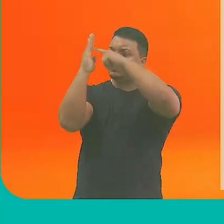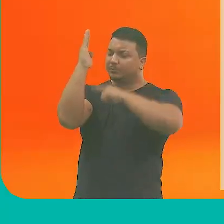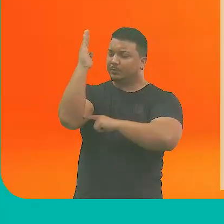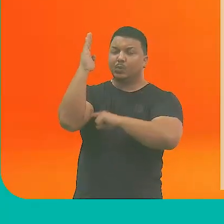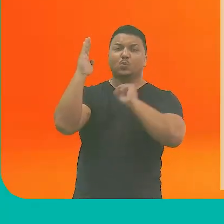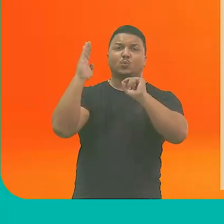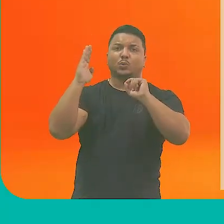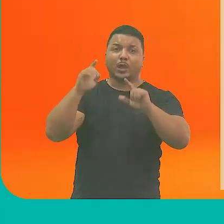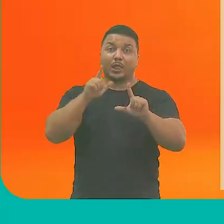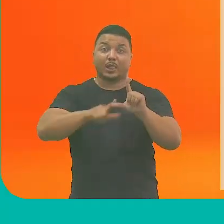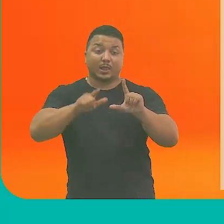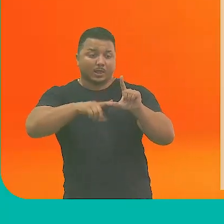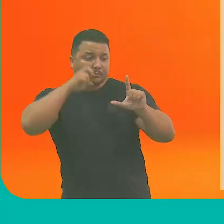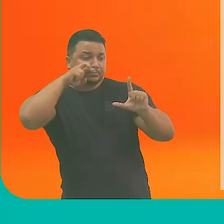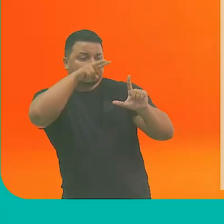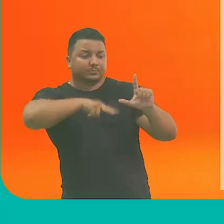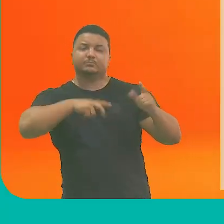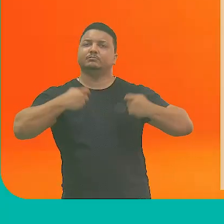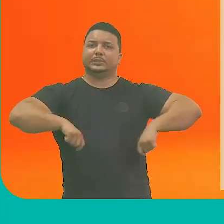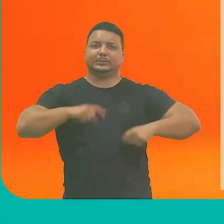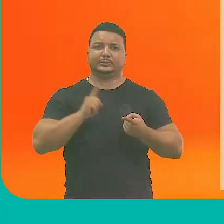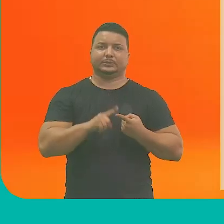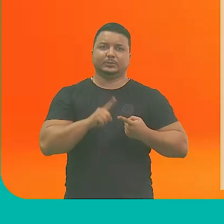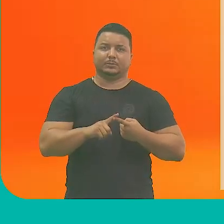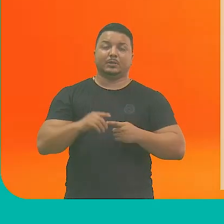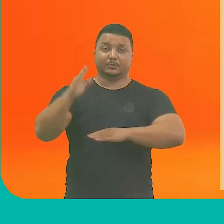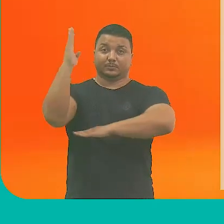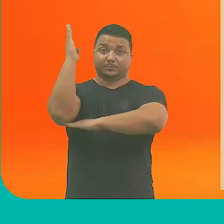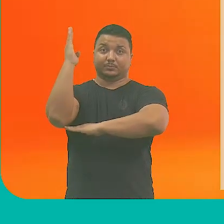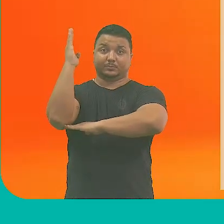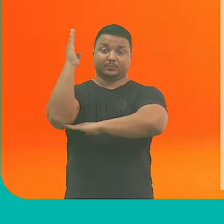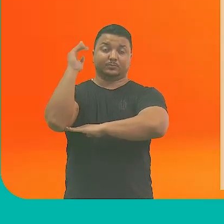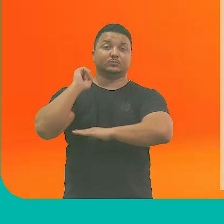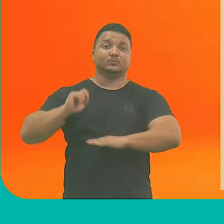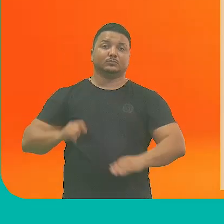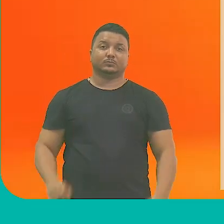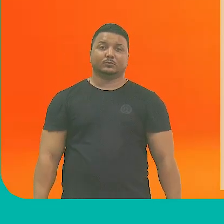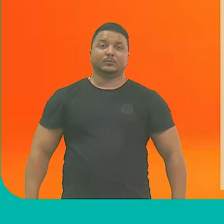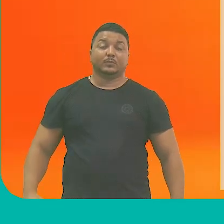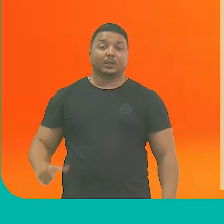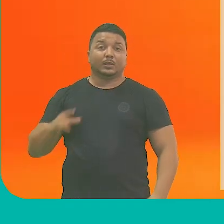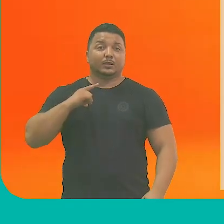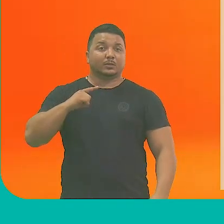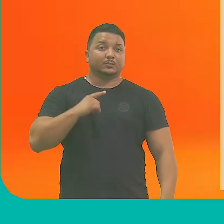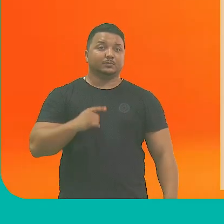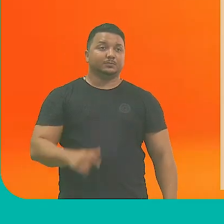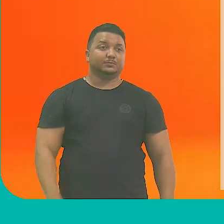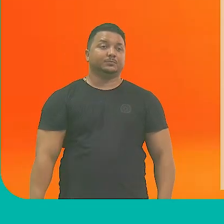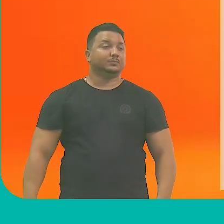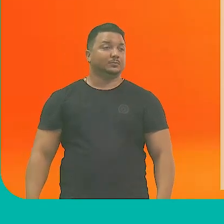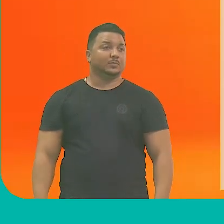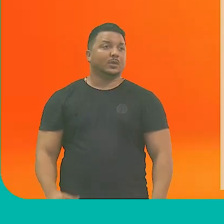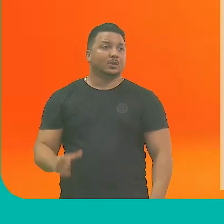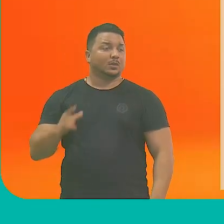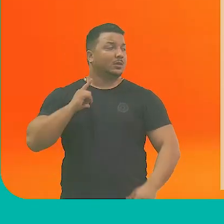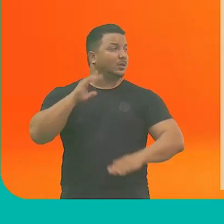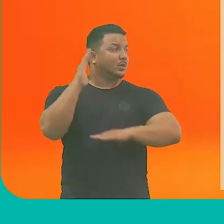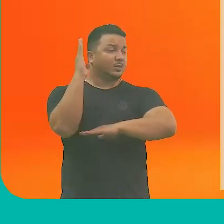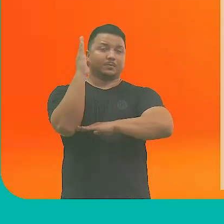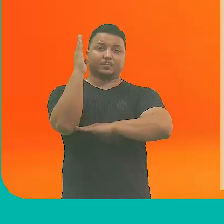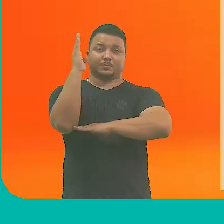legenda, nós temos que ler tudo. O que é que diz, gente, para a gente, ó? O que é que diz para a gente o nosso